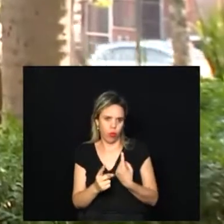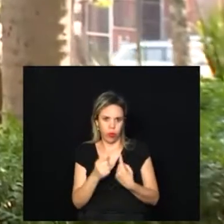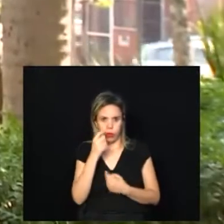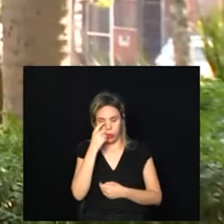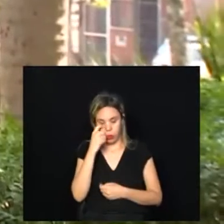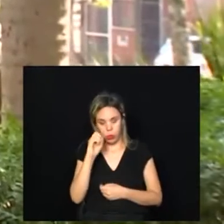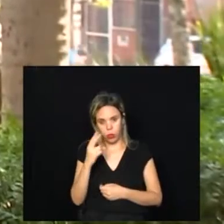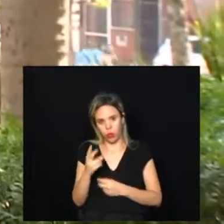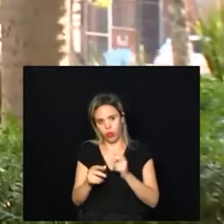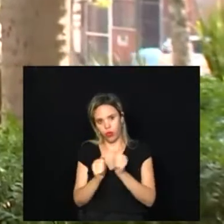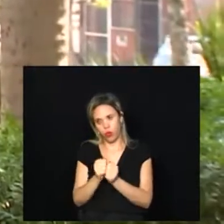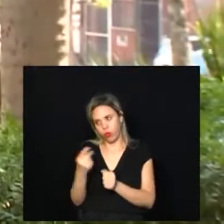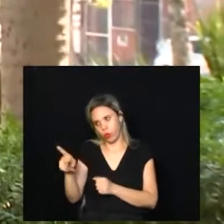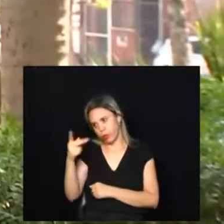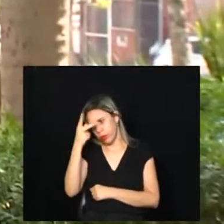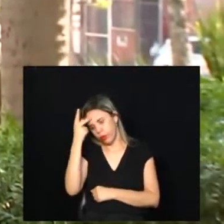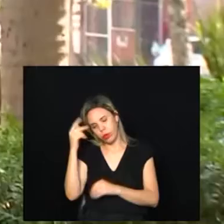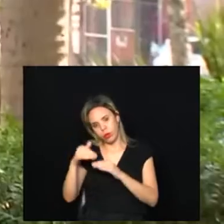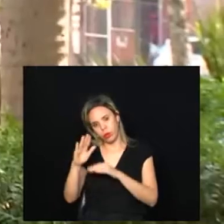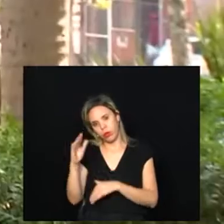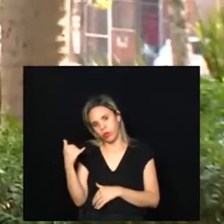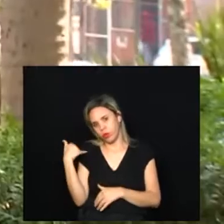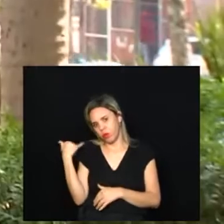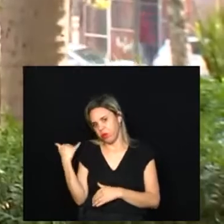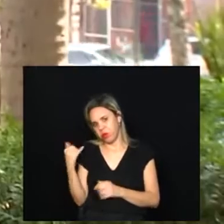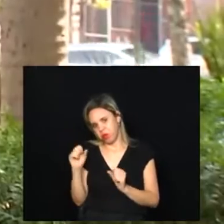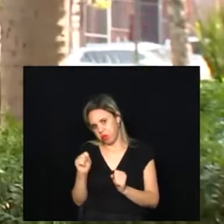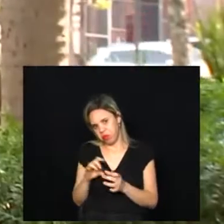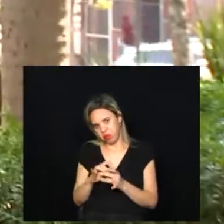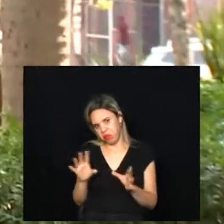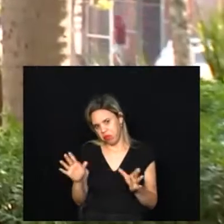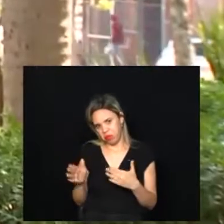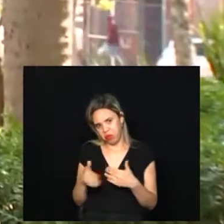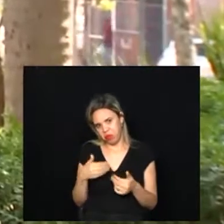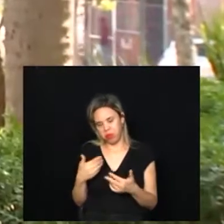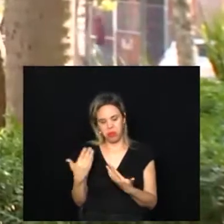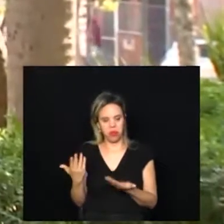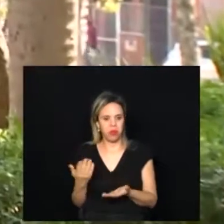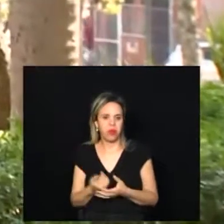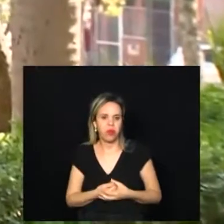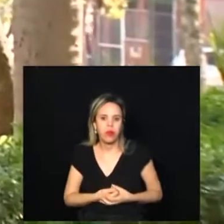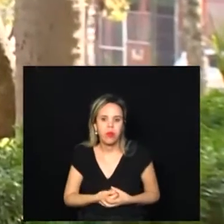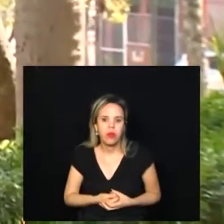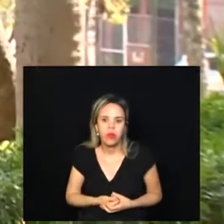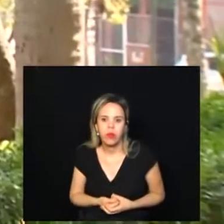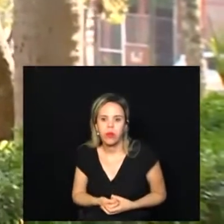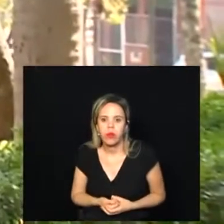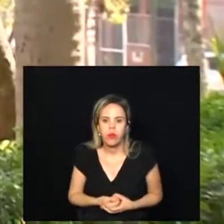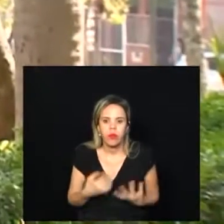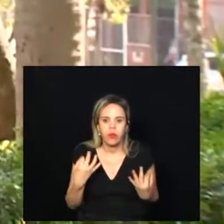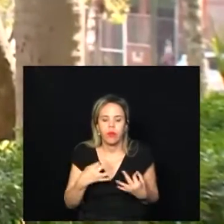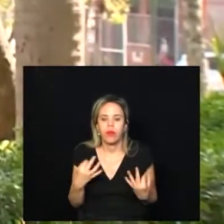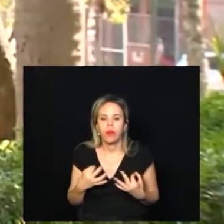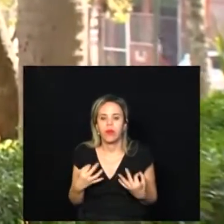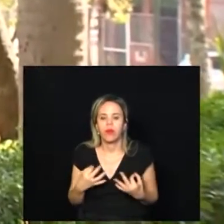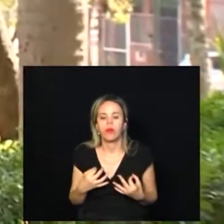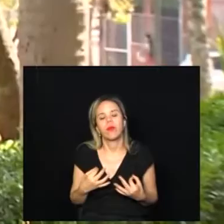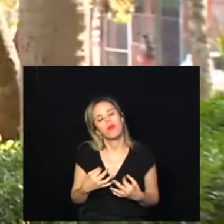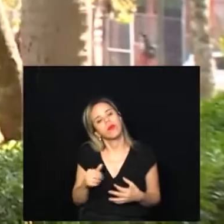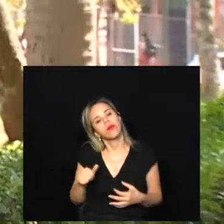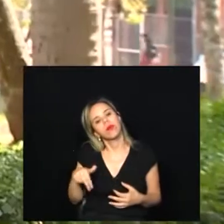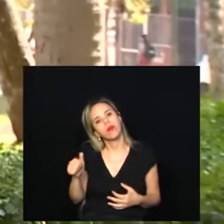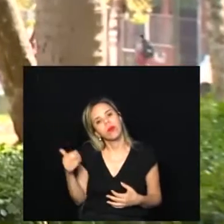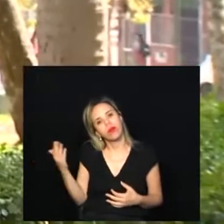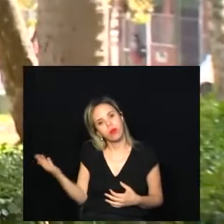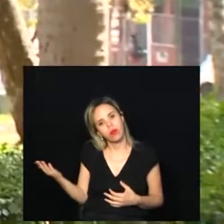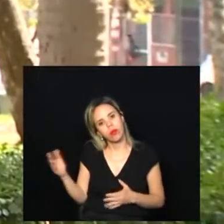ou acompanhado de um maior de idade que se responsabilize por ele. Perfeito. Ana Cecília, né,